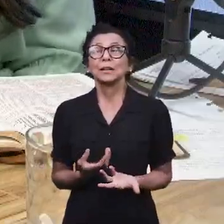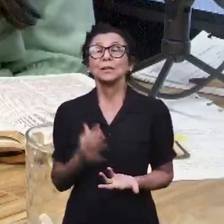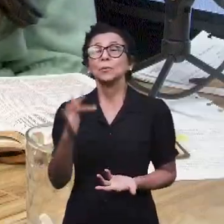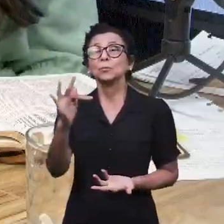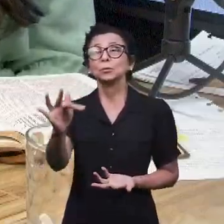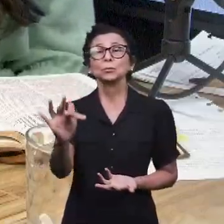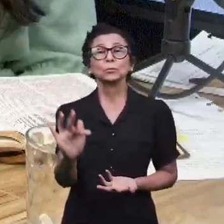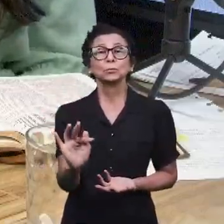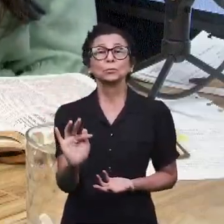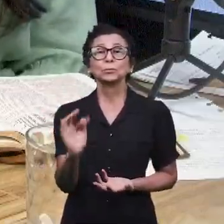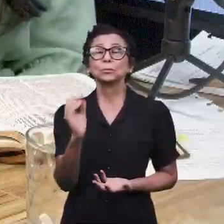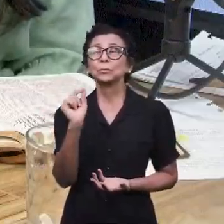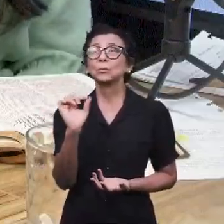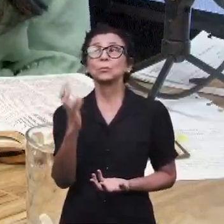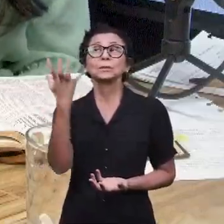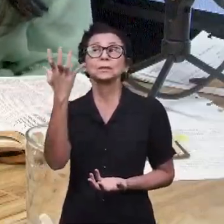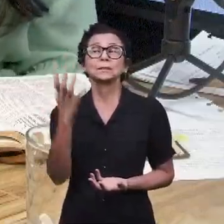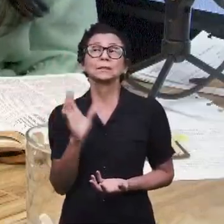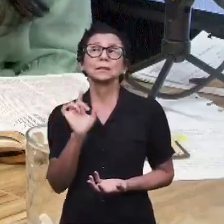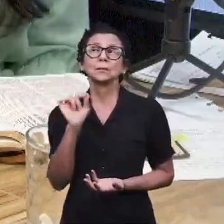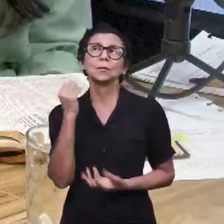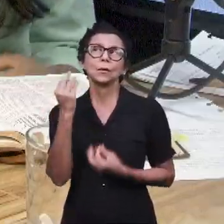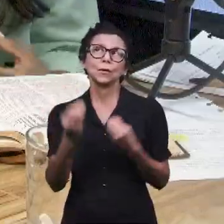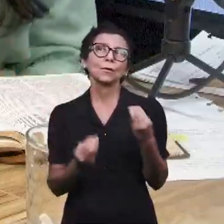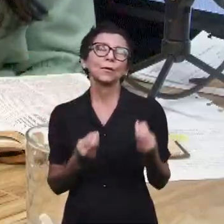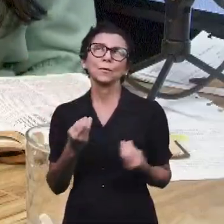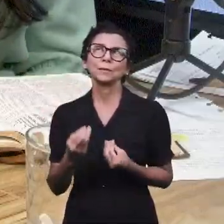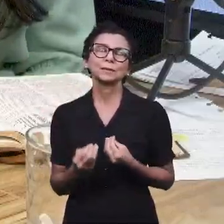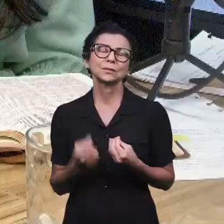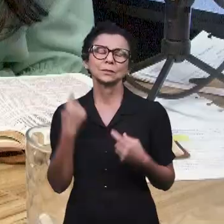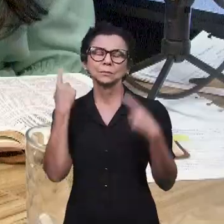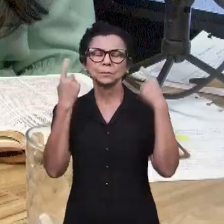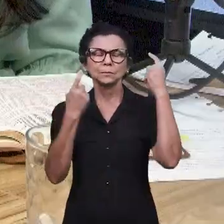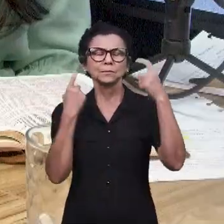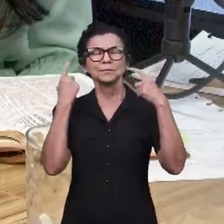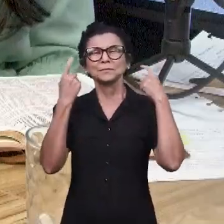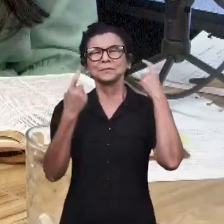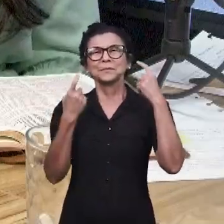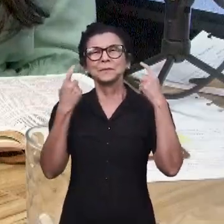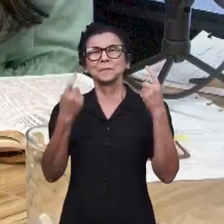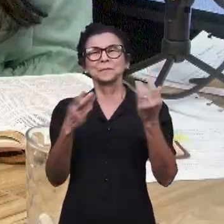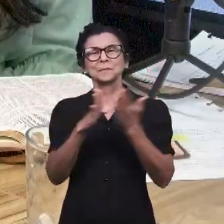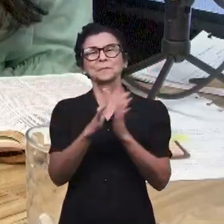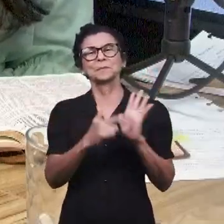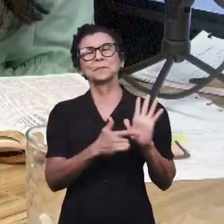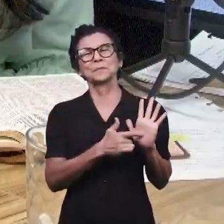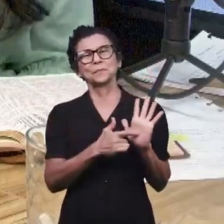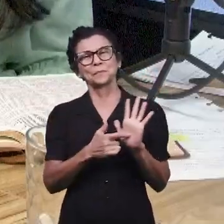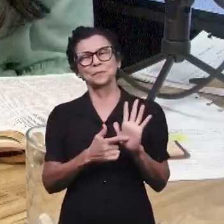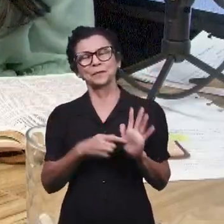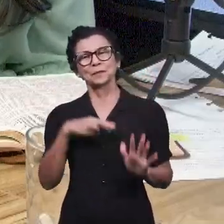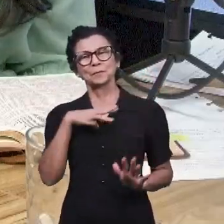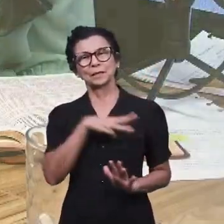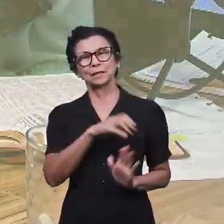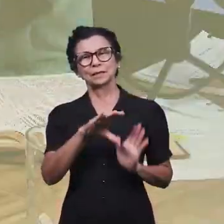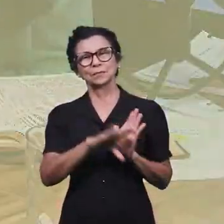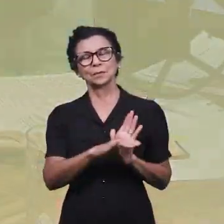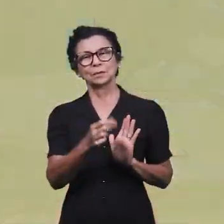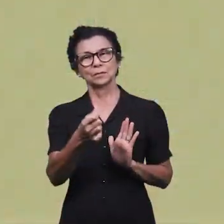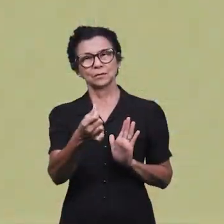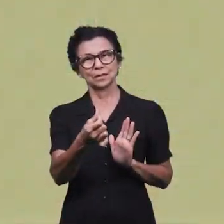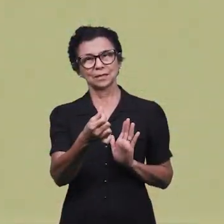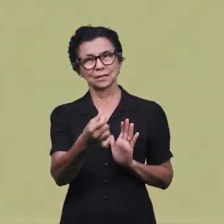futuro lá? E às vezes a gente fica, né, apreensivo, mas como diz na palavra do Senhor em Mateus